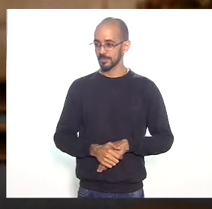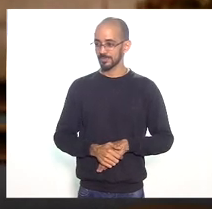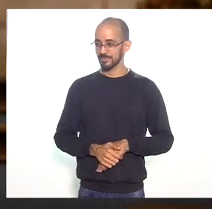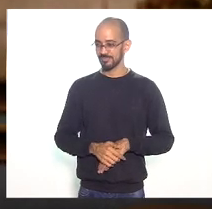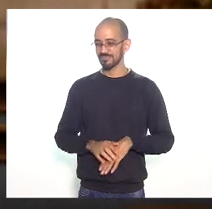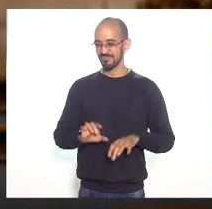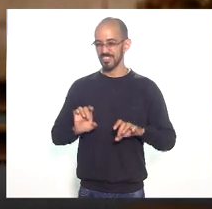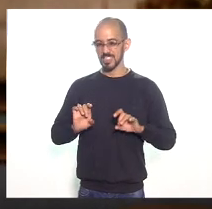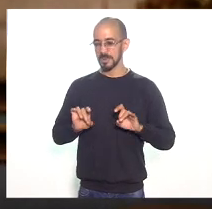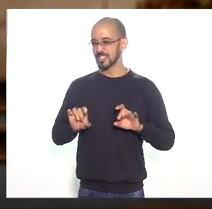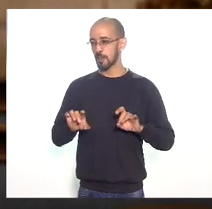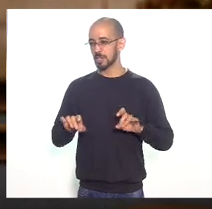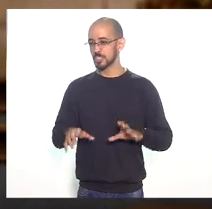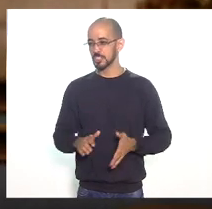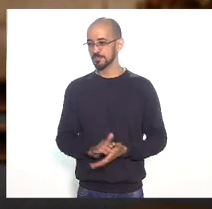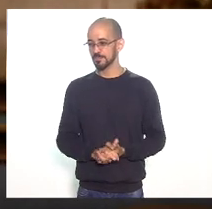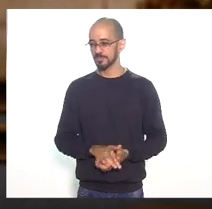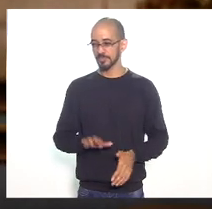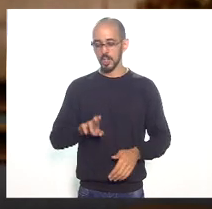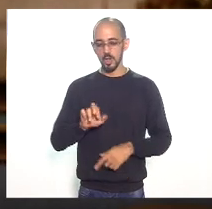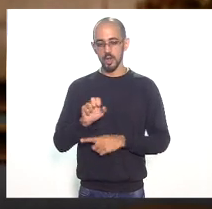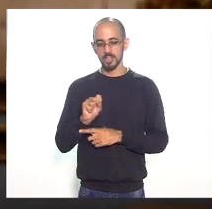Deputado Rosenberg Reis.